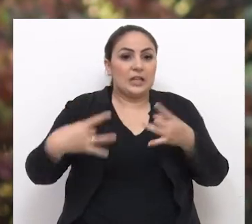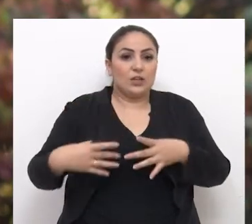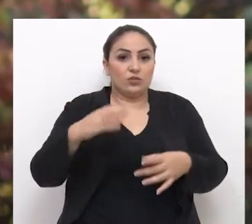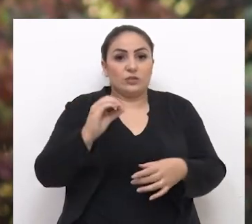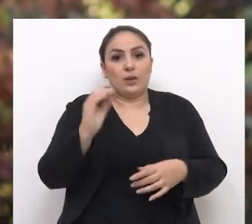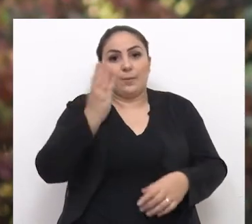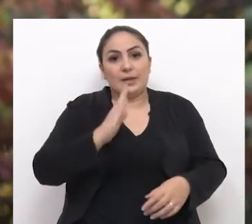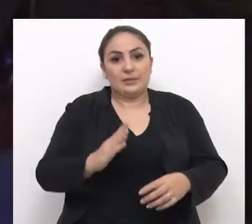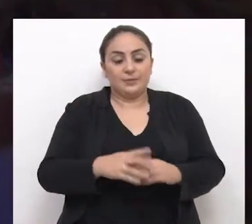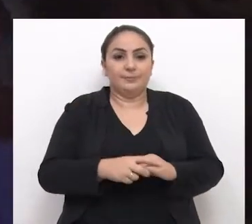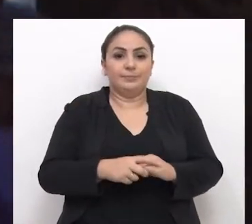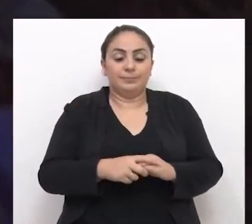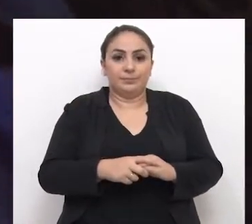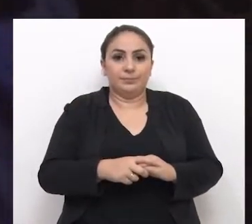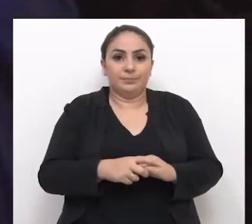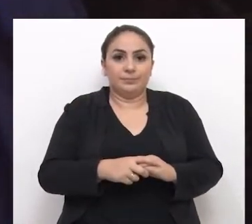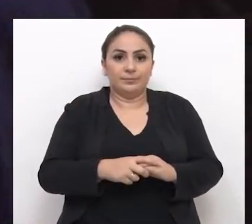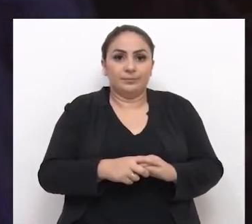Lixo Zero Brasil.